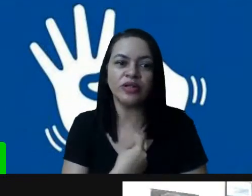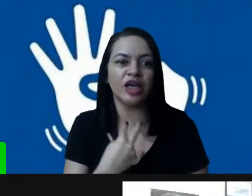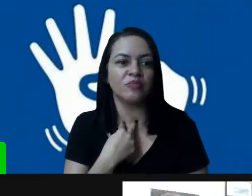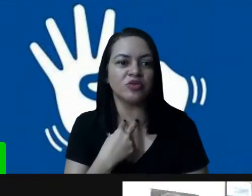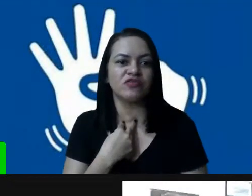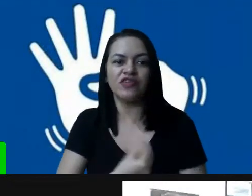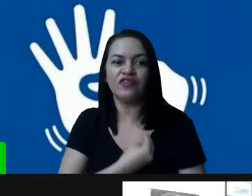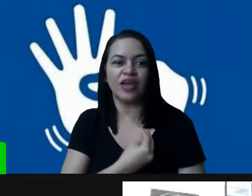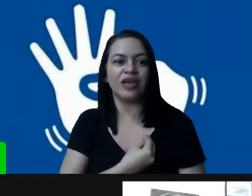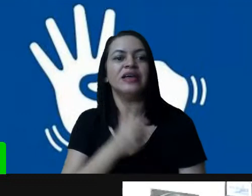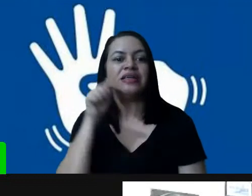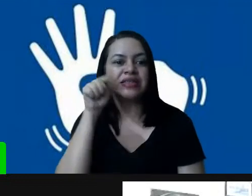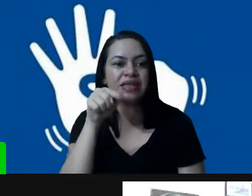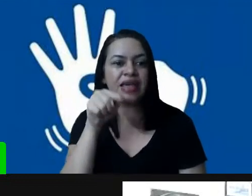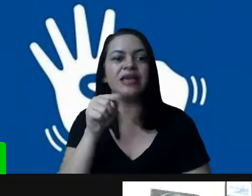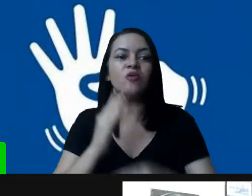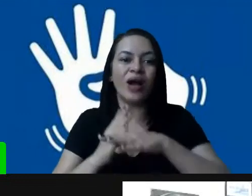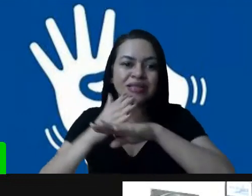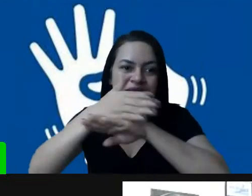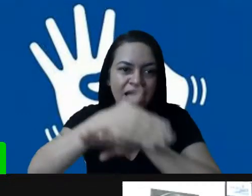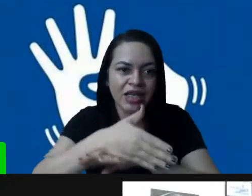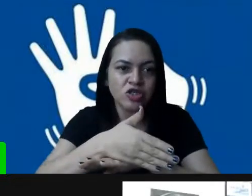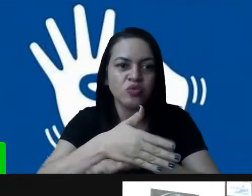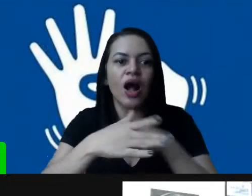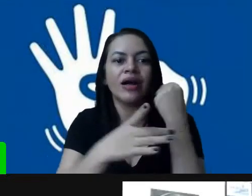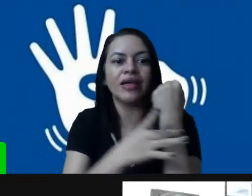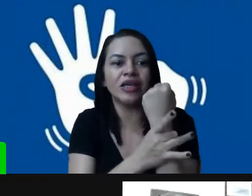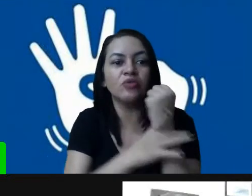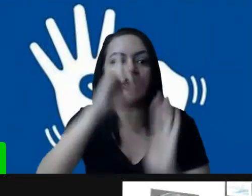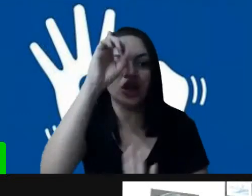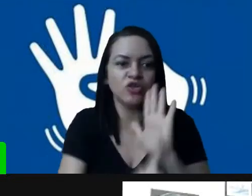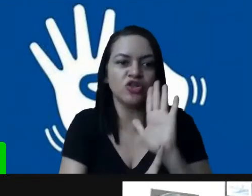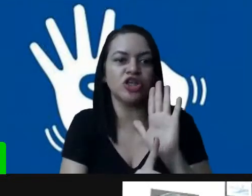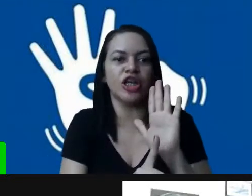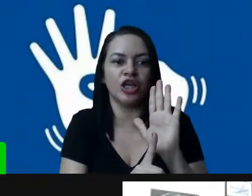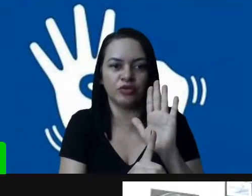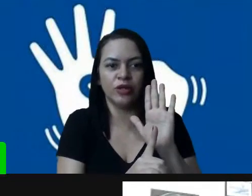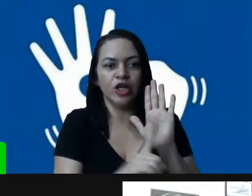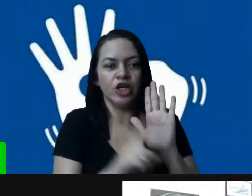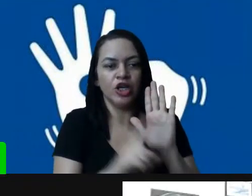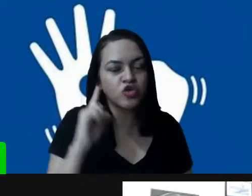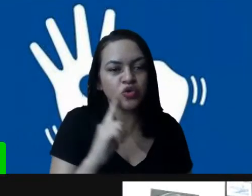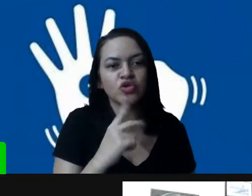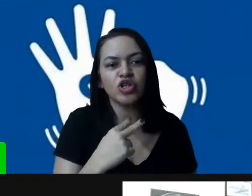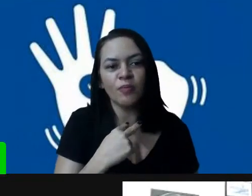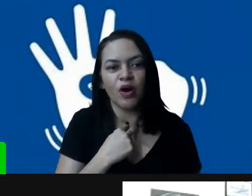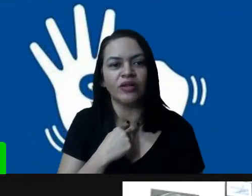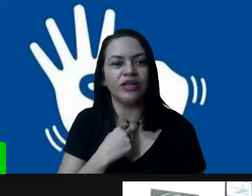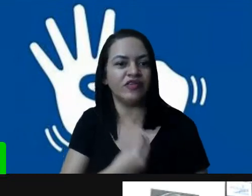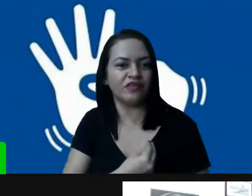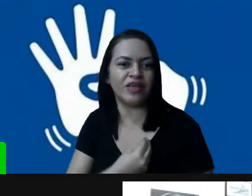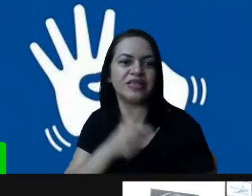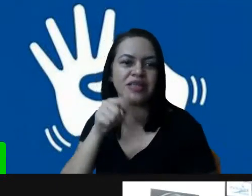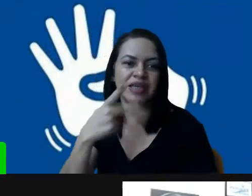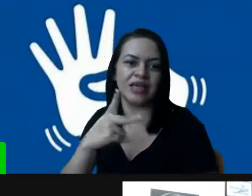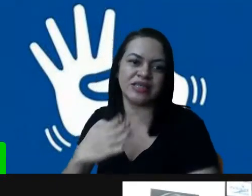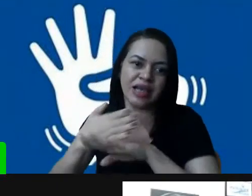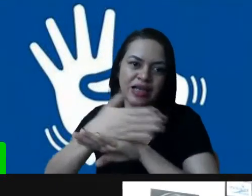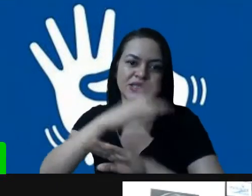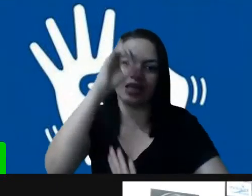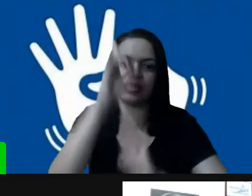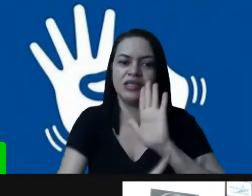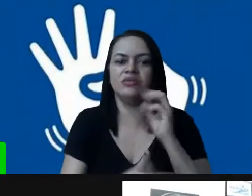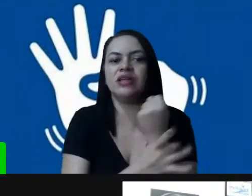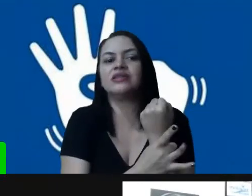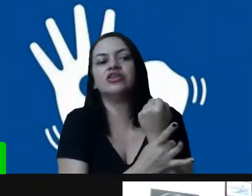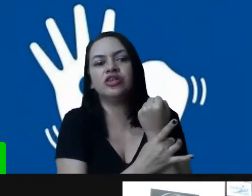podemos viver sem o acesso àquilo que temos direito. E os surdos não podem viver sem esse